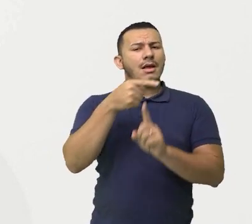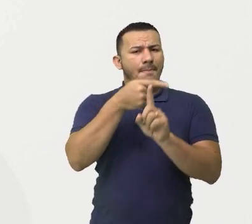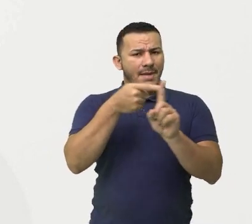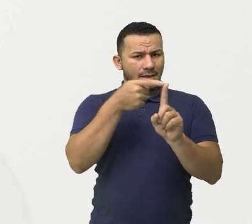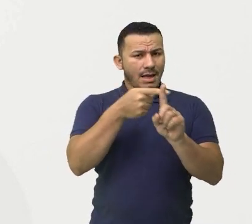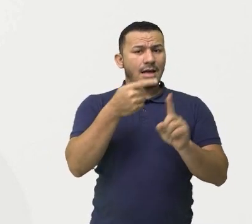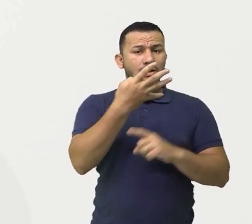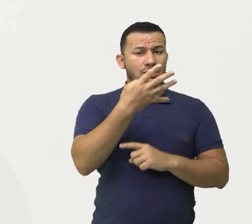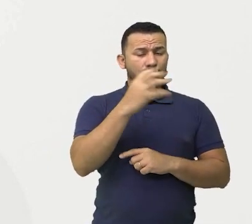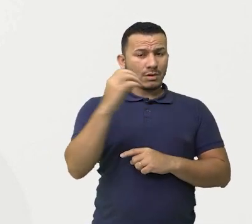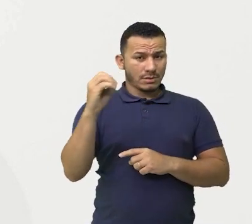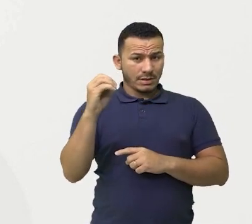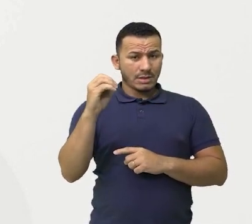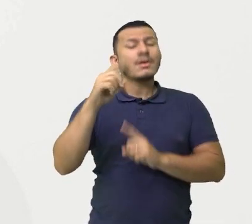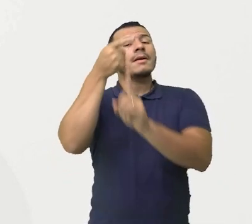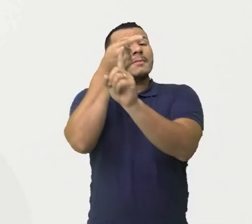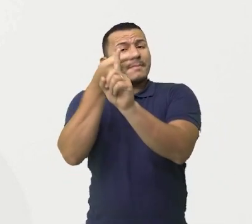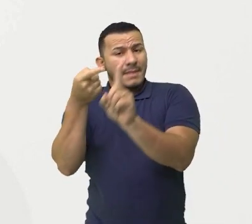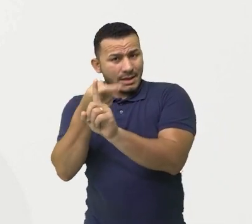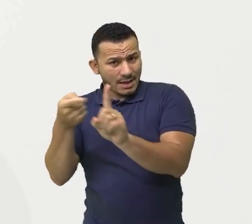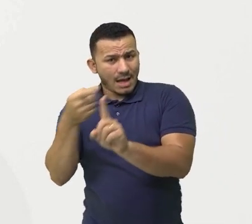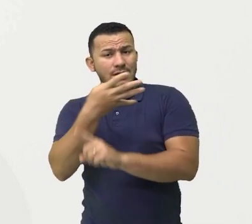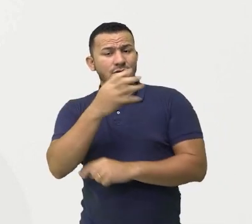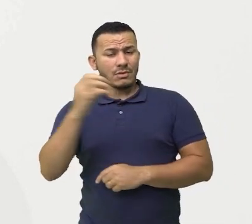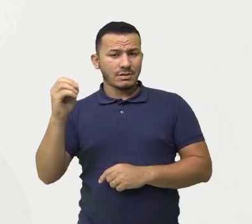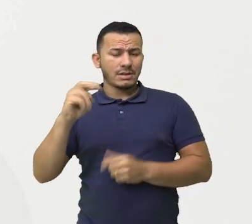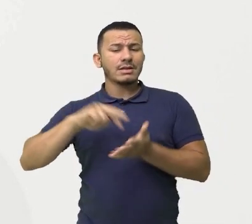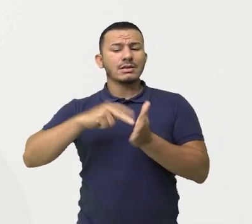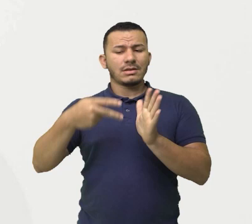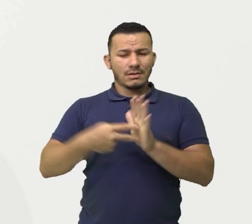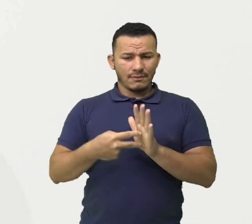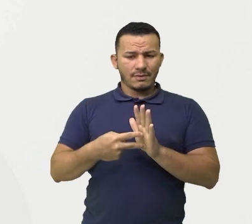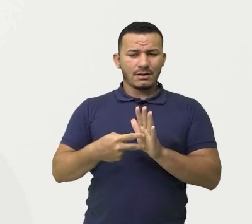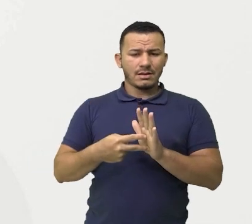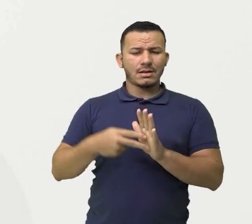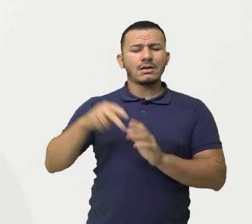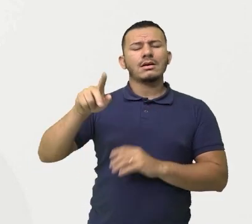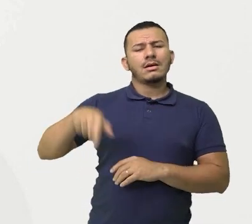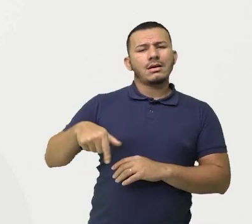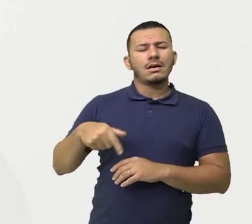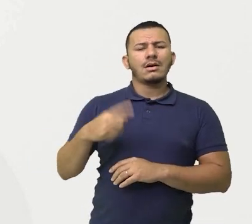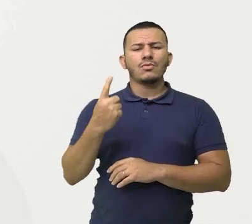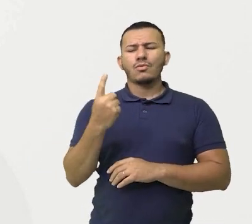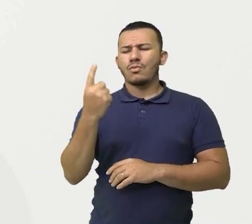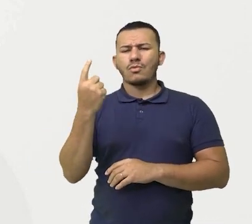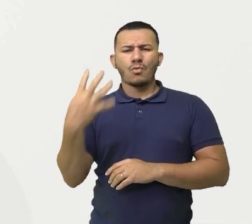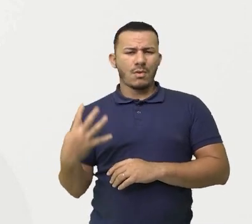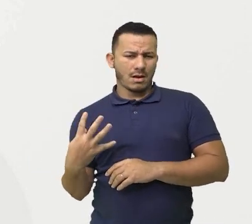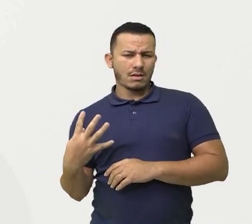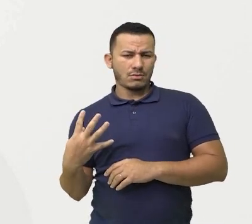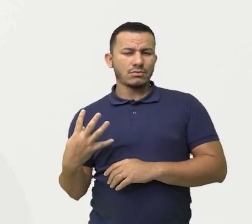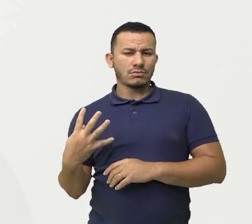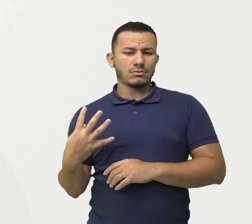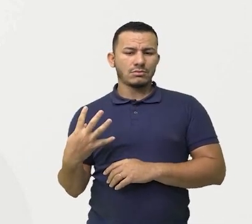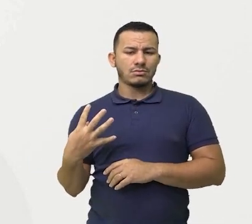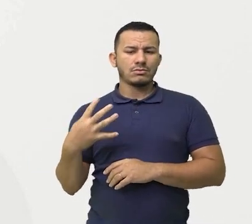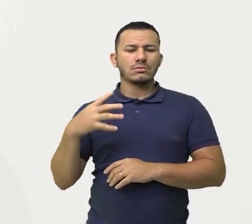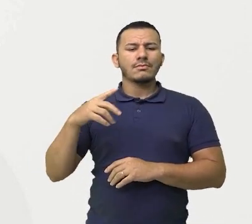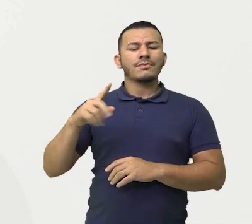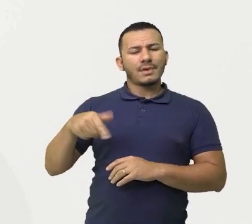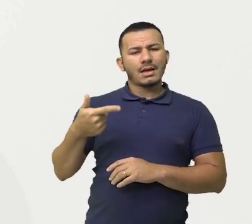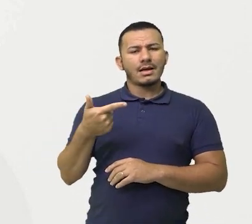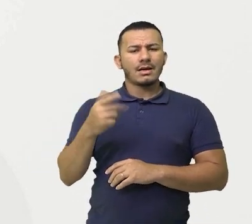da metade, ó. Que é a mesma coisa que a gente falar, ó, um quarto, tá legal? Beleza?